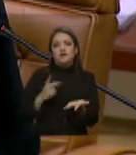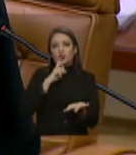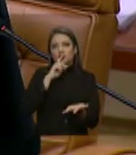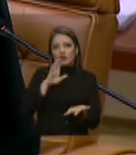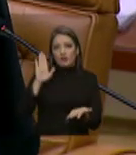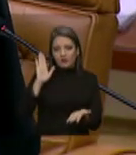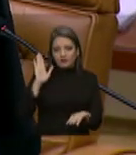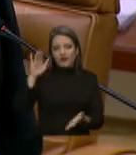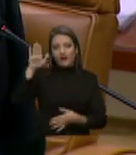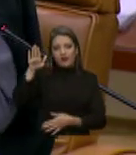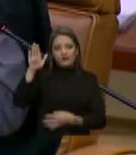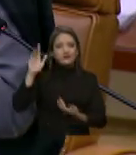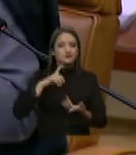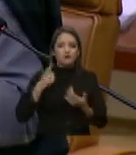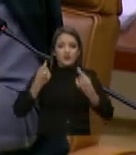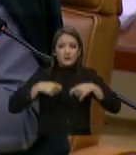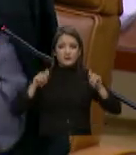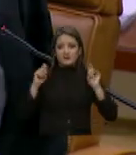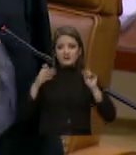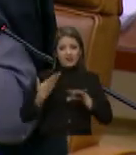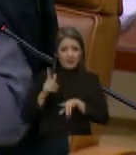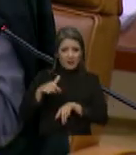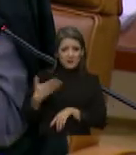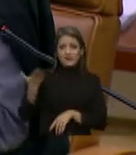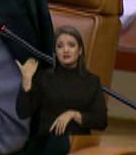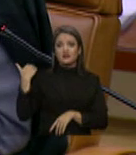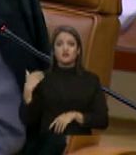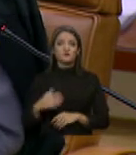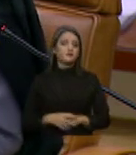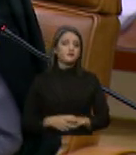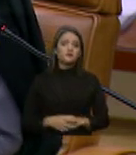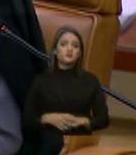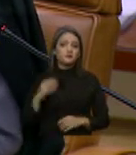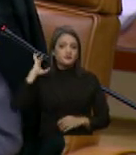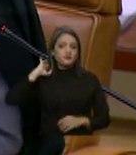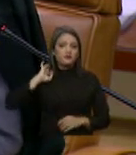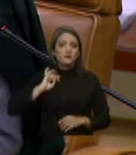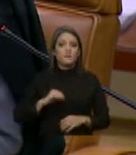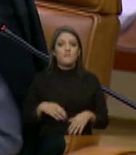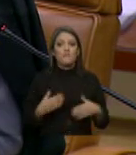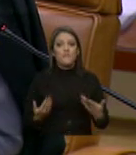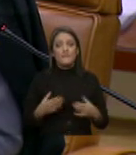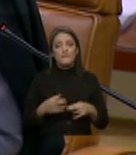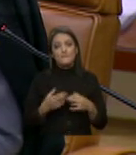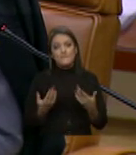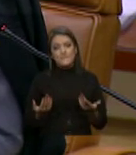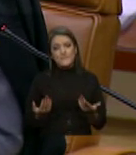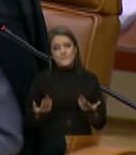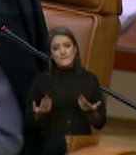passado né dessa forma assim nesse primeiro top